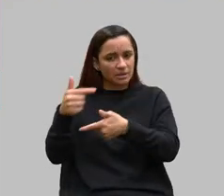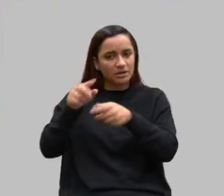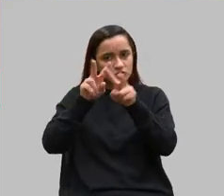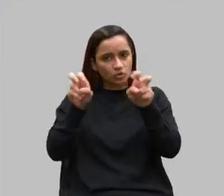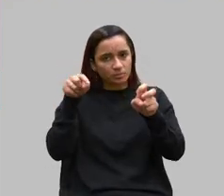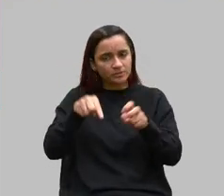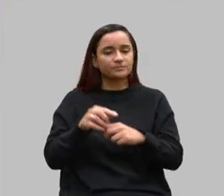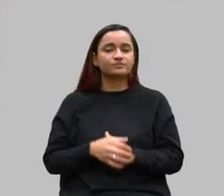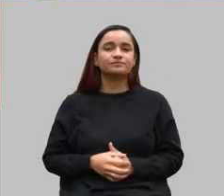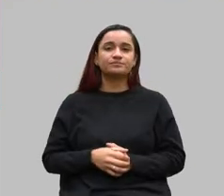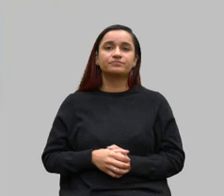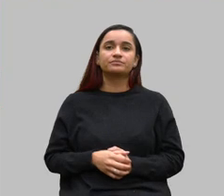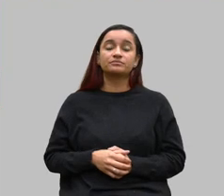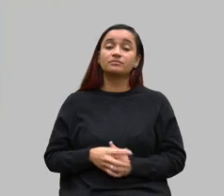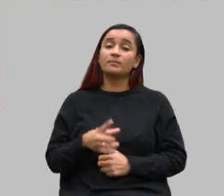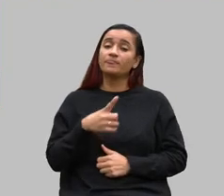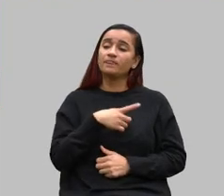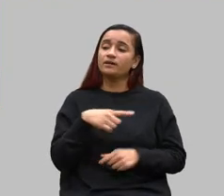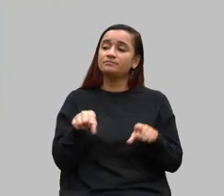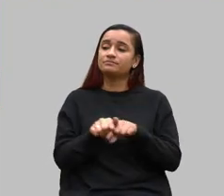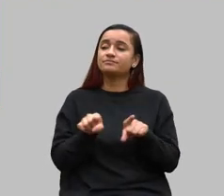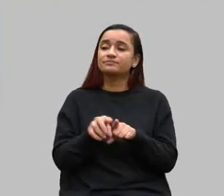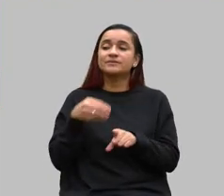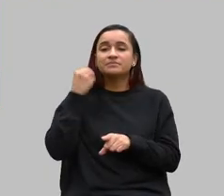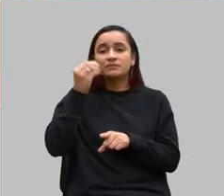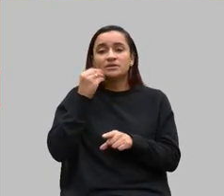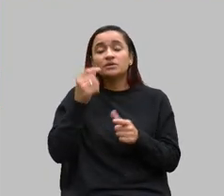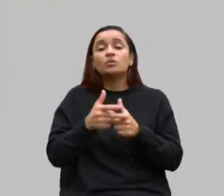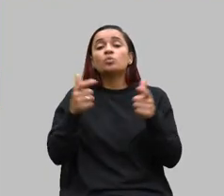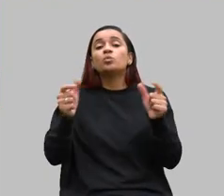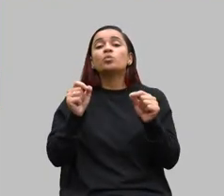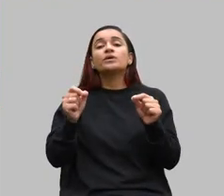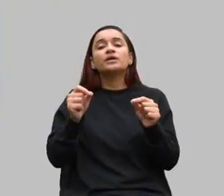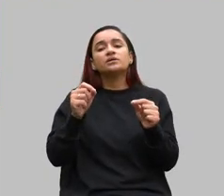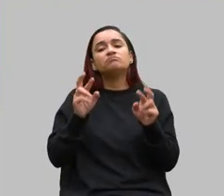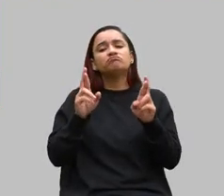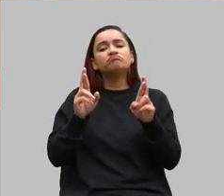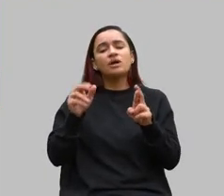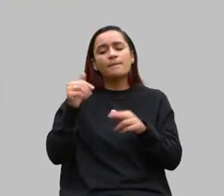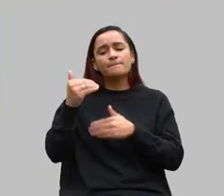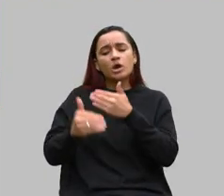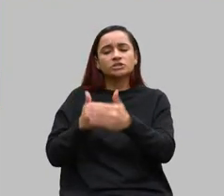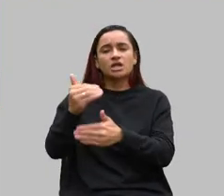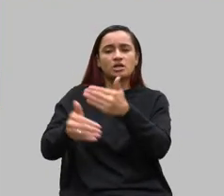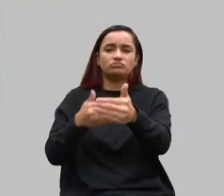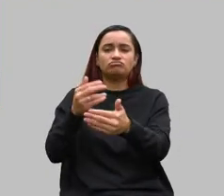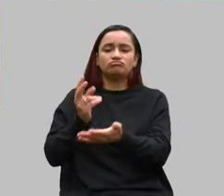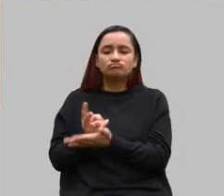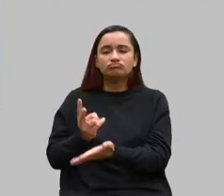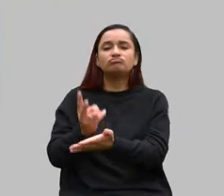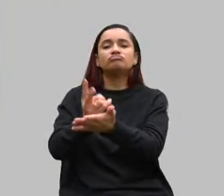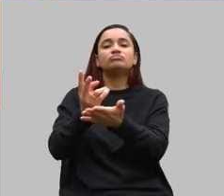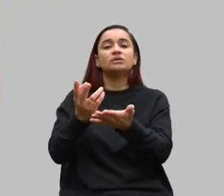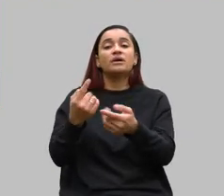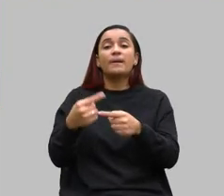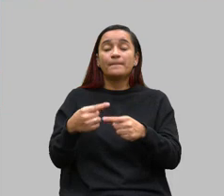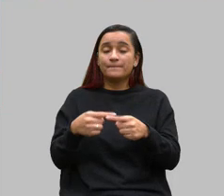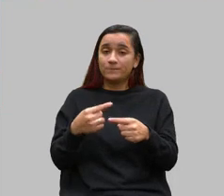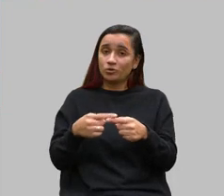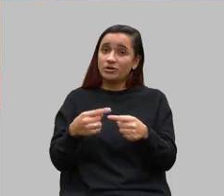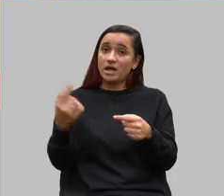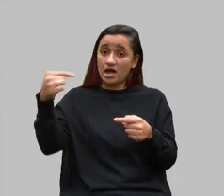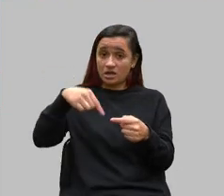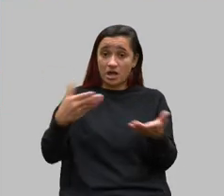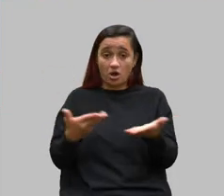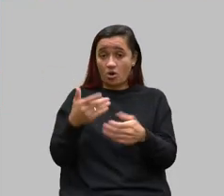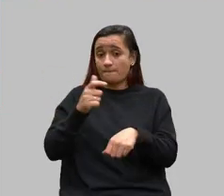há uma expectativa muito grande de que o processo ande né Afinal de contas já foi dito aqui é a bola da vez a